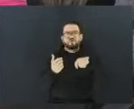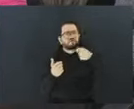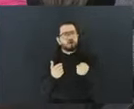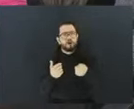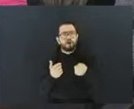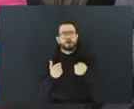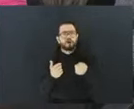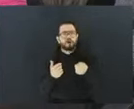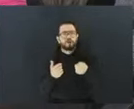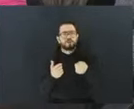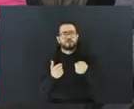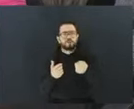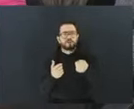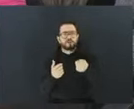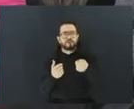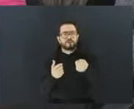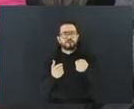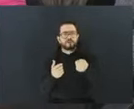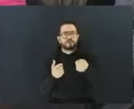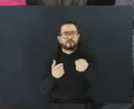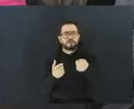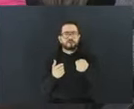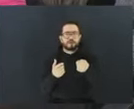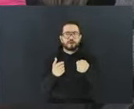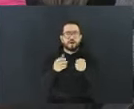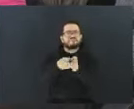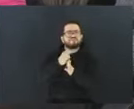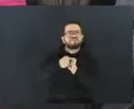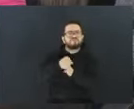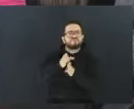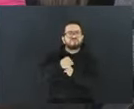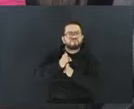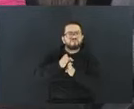que tenha ali alguma orientação com relação a